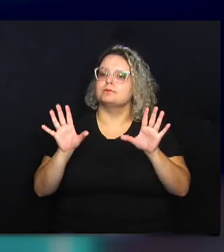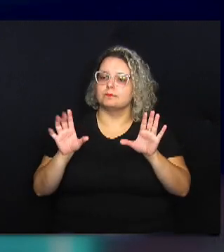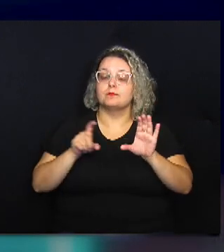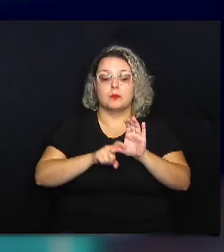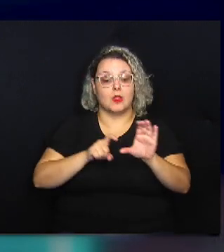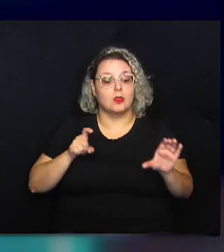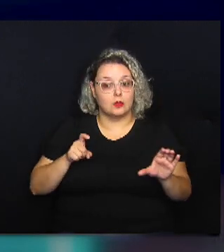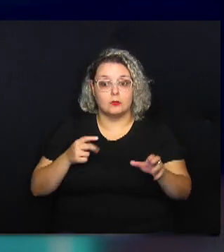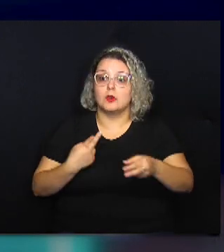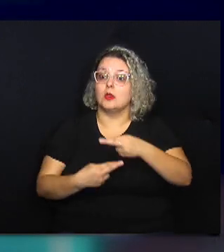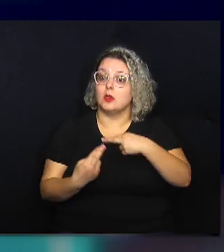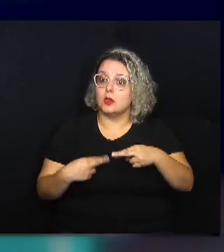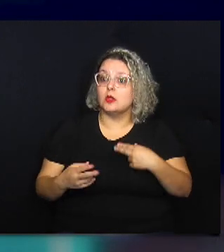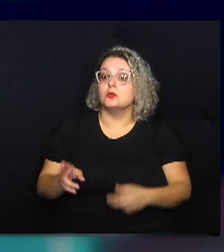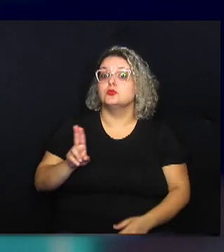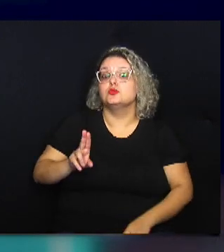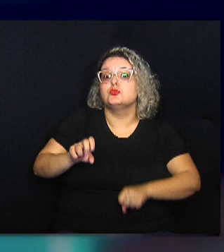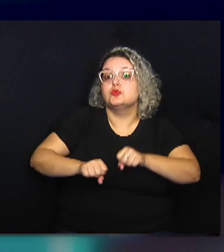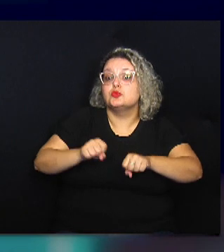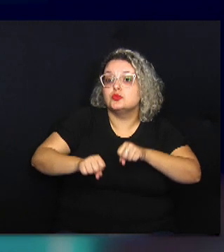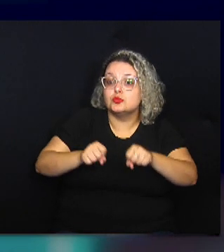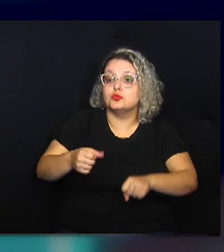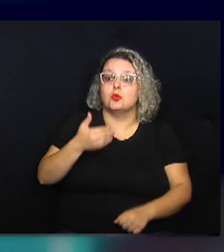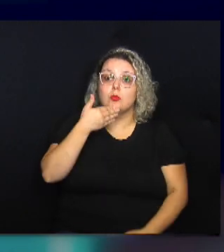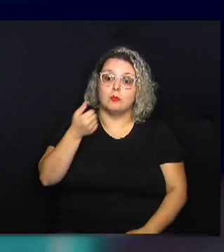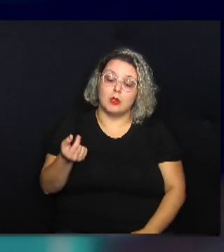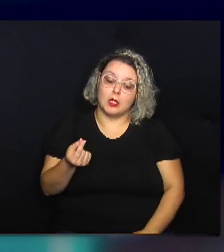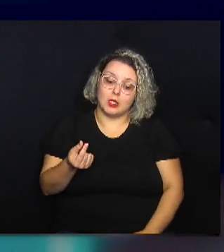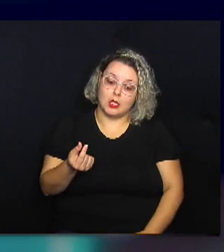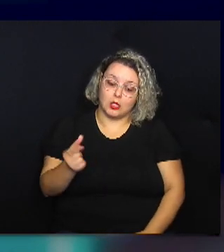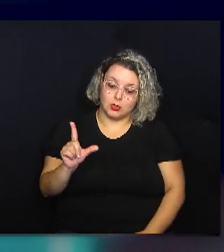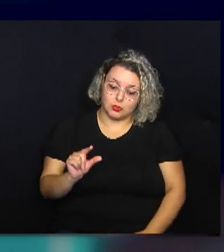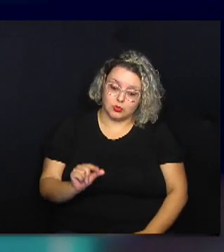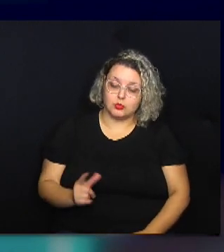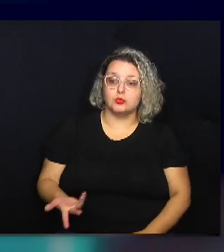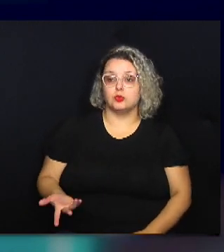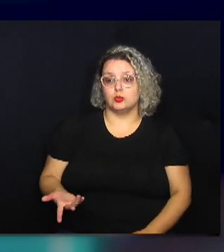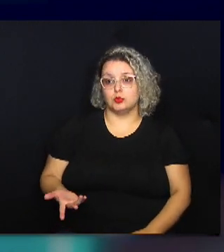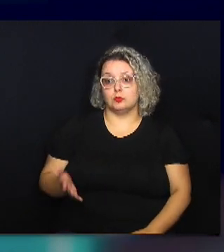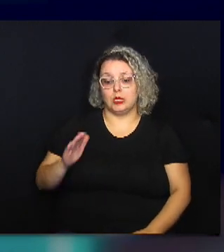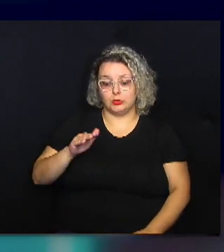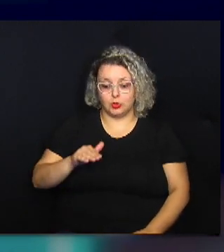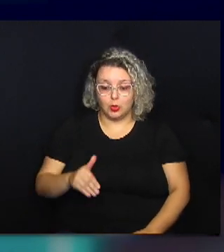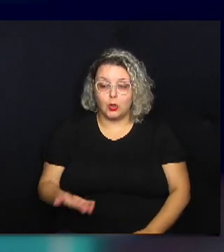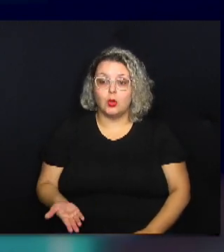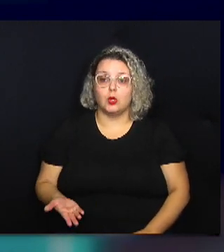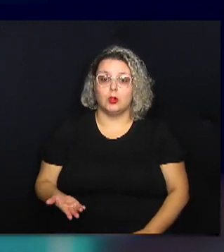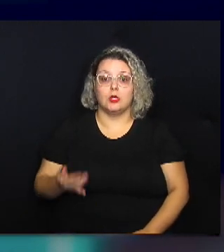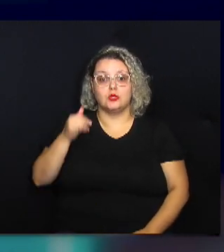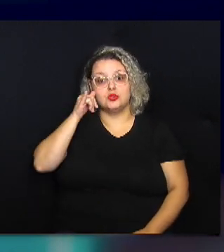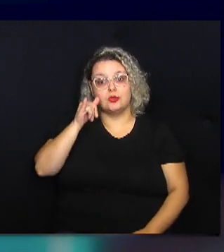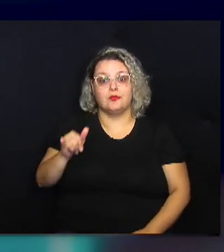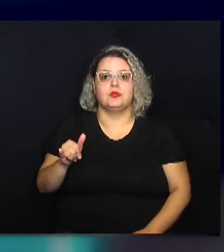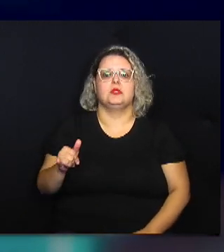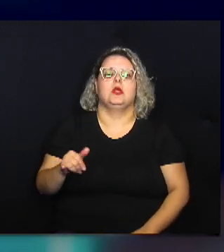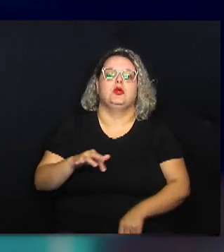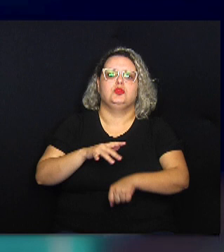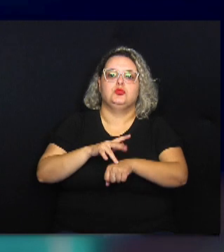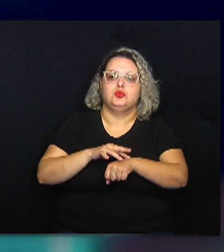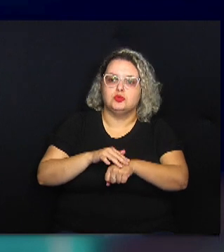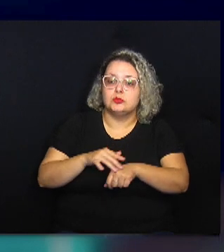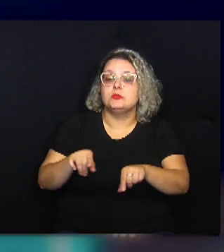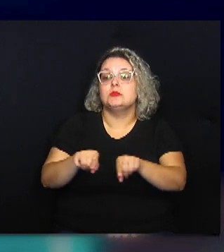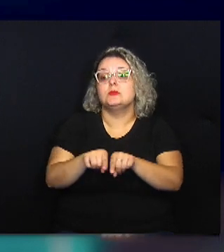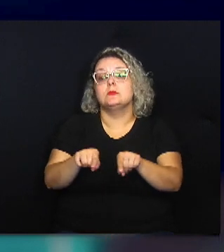em relação a uso da bicicleta o menor custo a diminuição de riscos de prevenção de doenças né mas também o